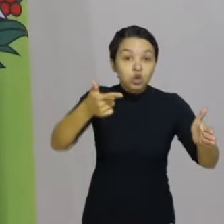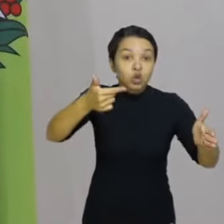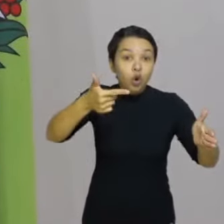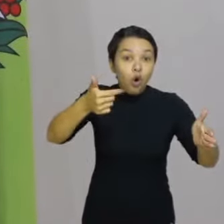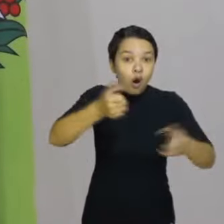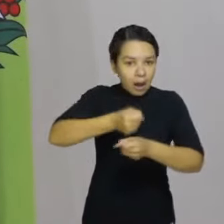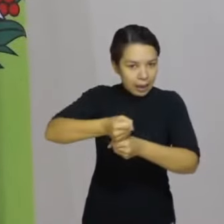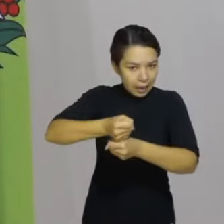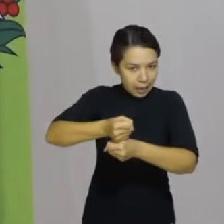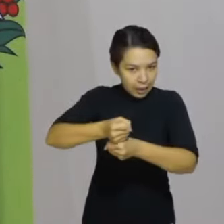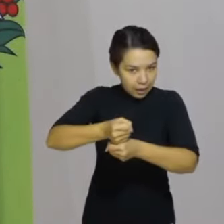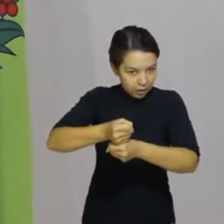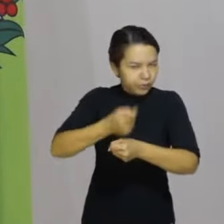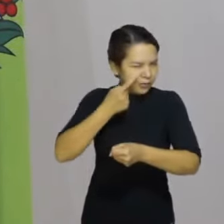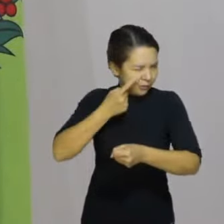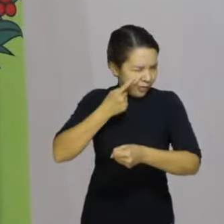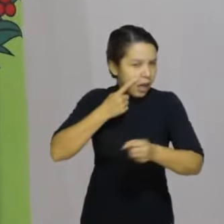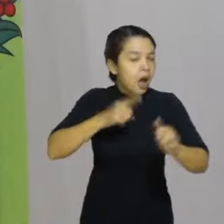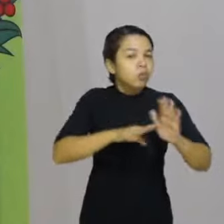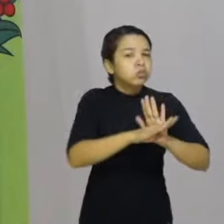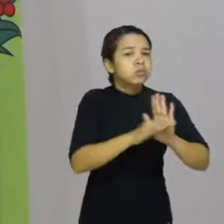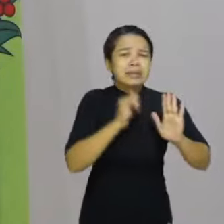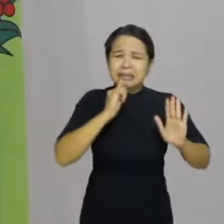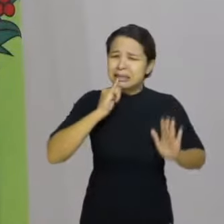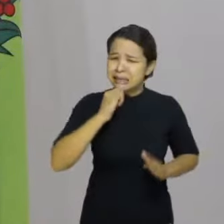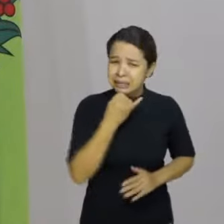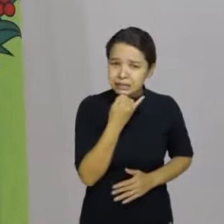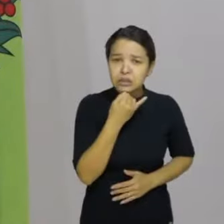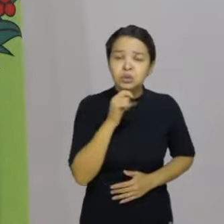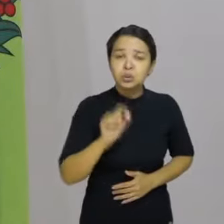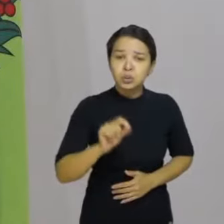dramática, horrorosa, triste.